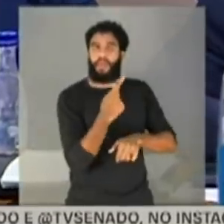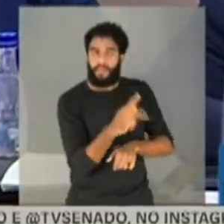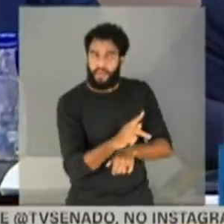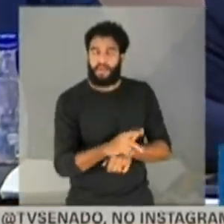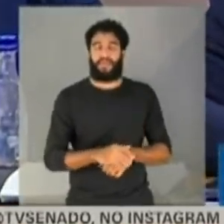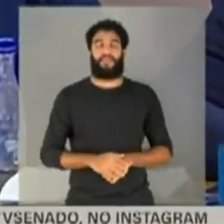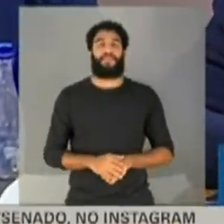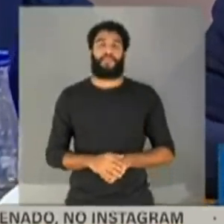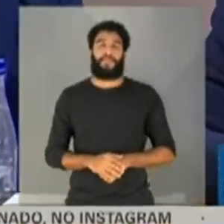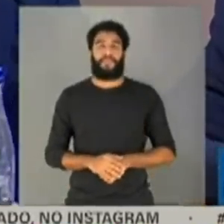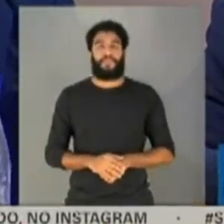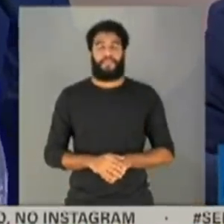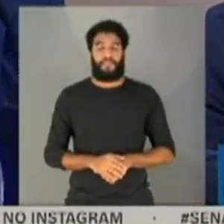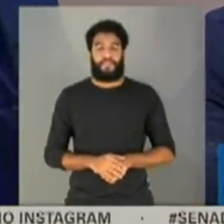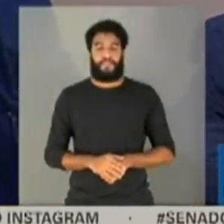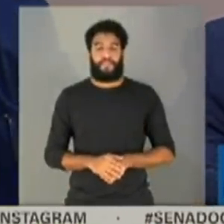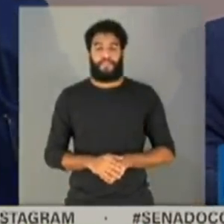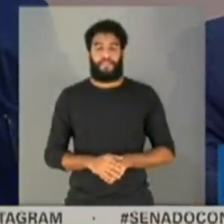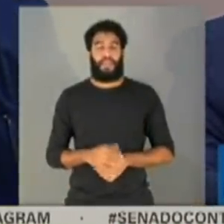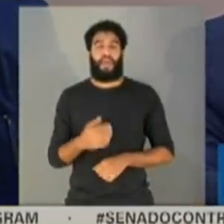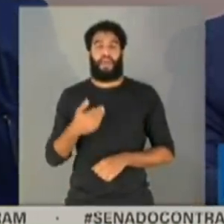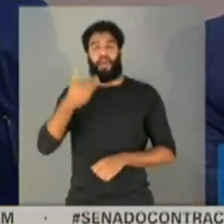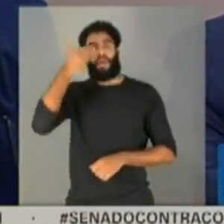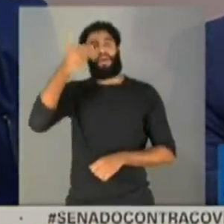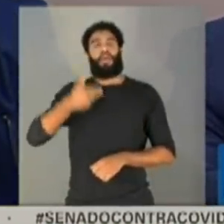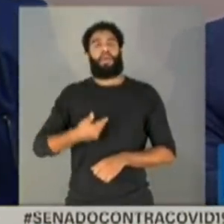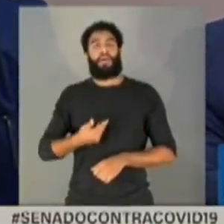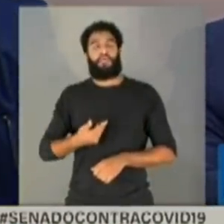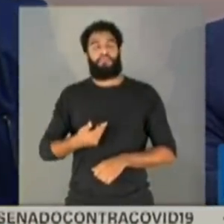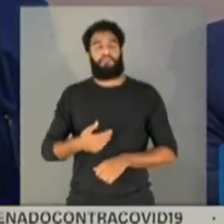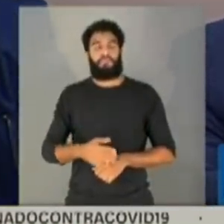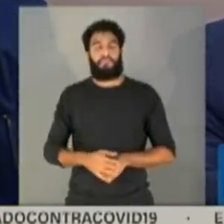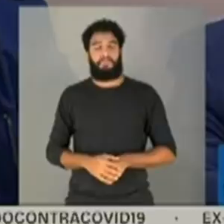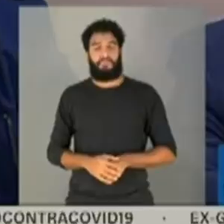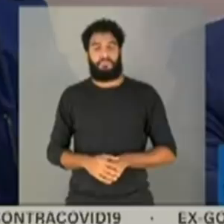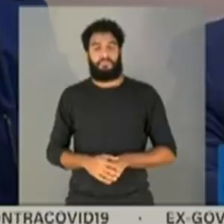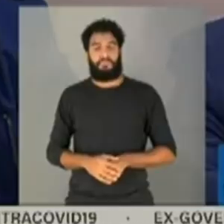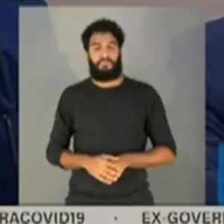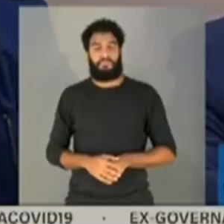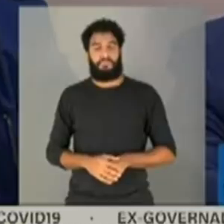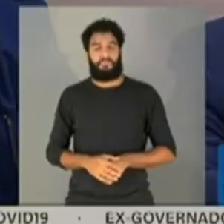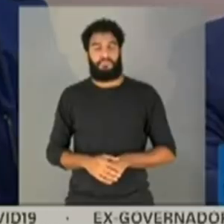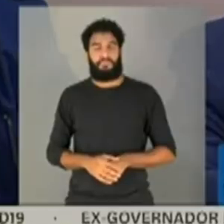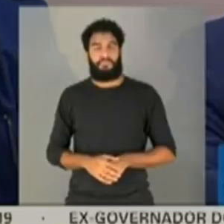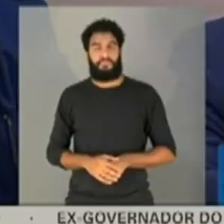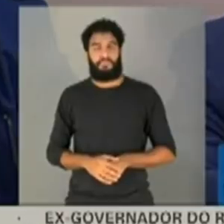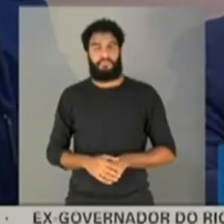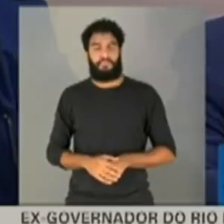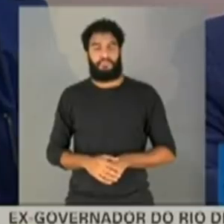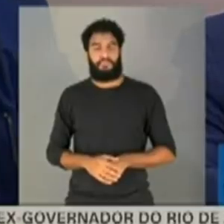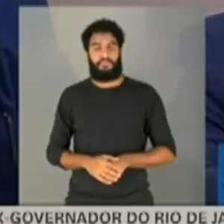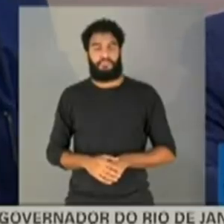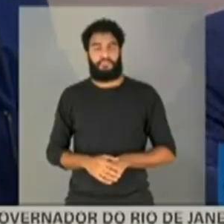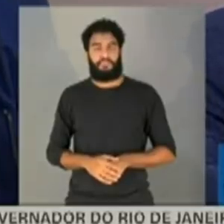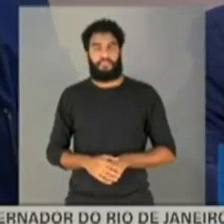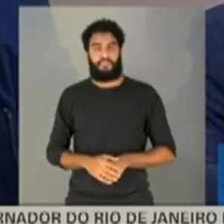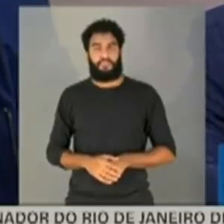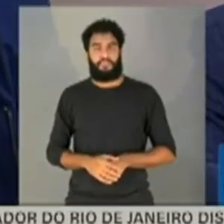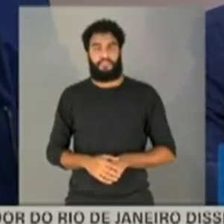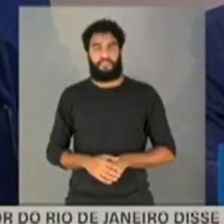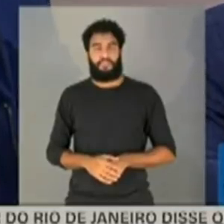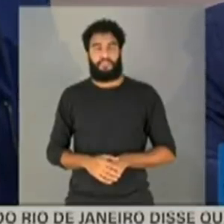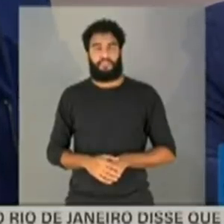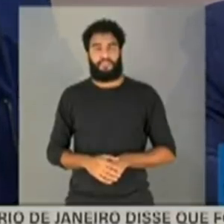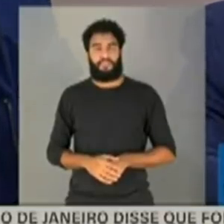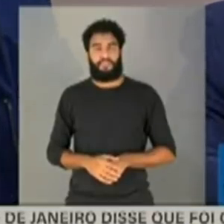eu não faço aqui menor, a menor questão de